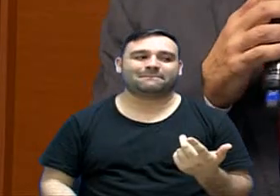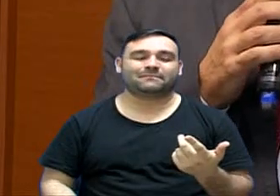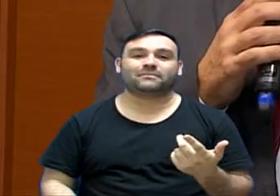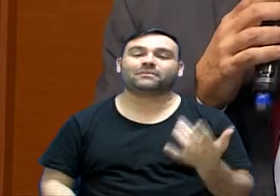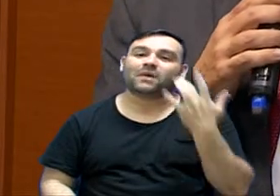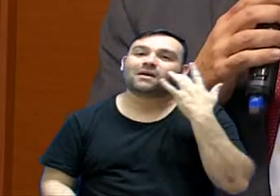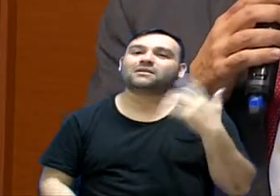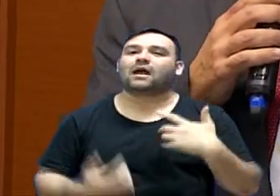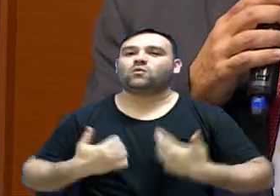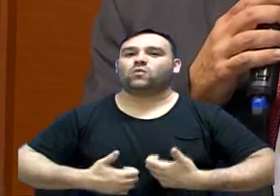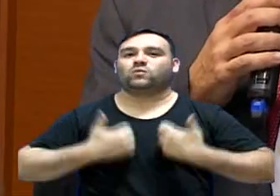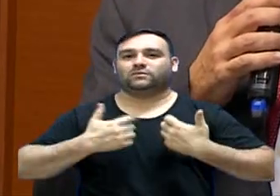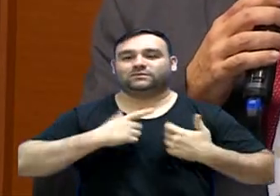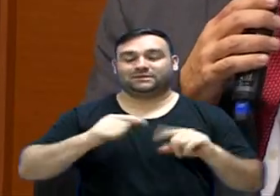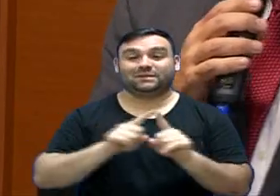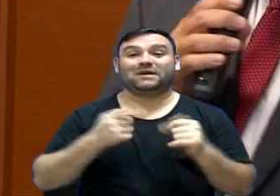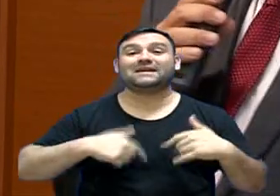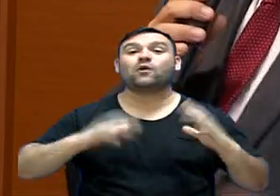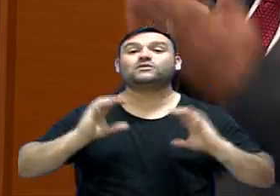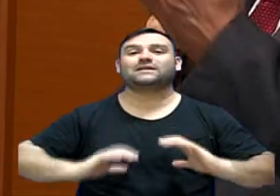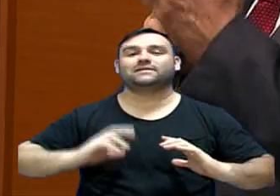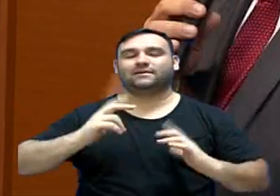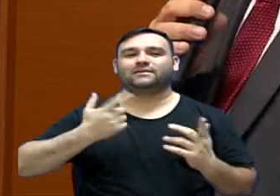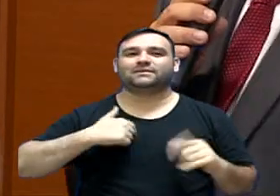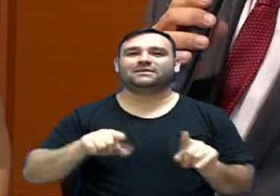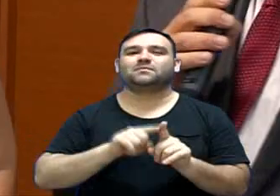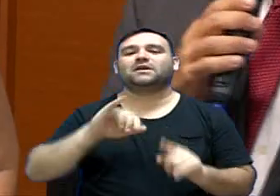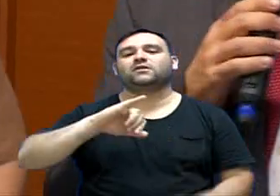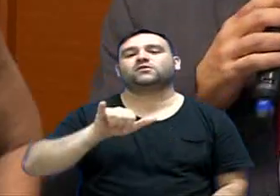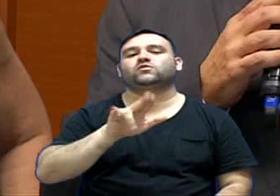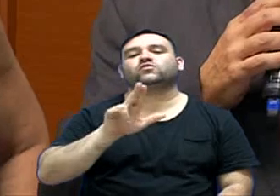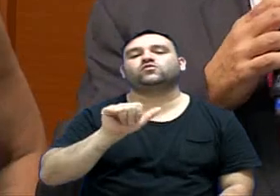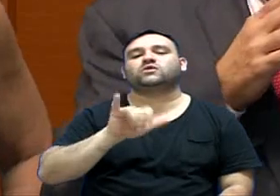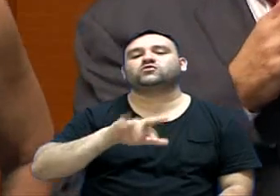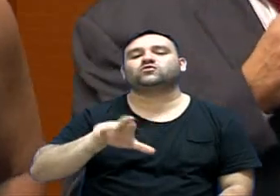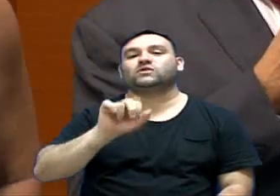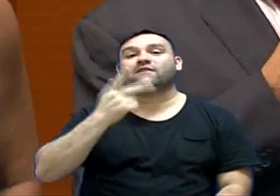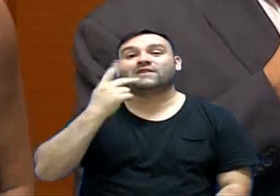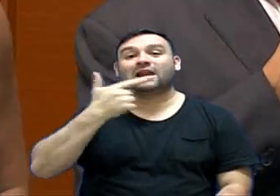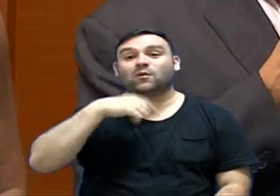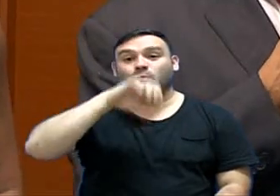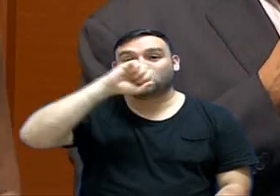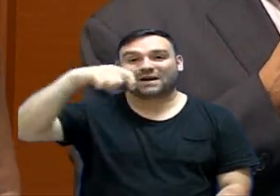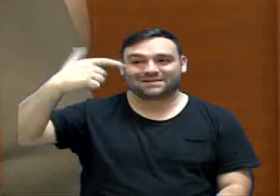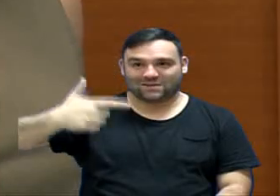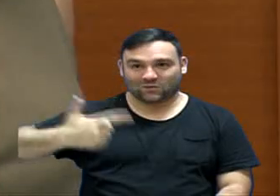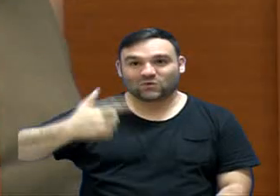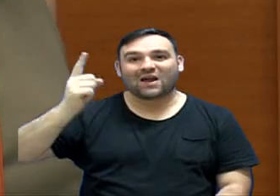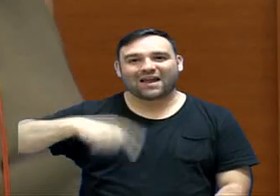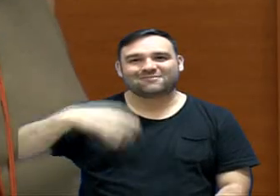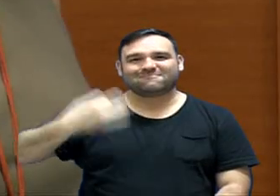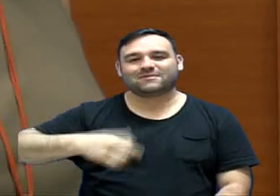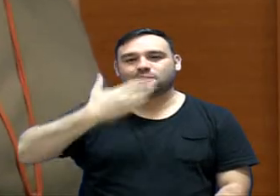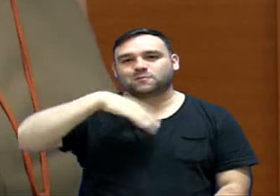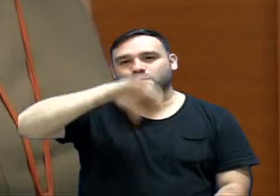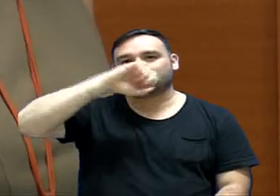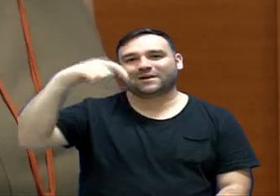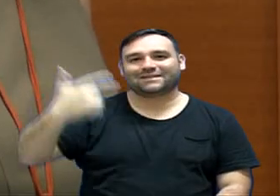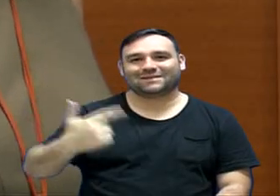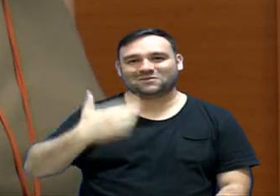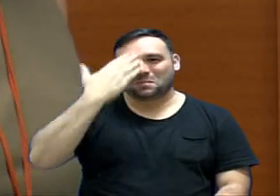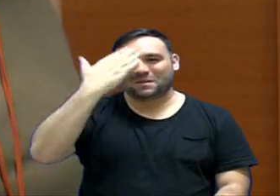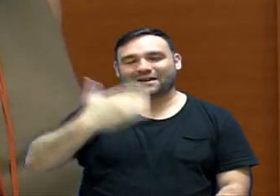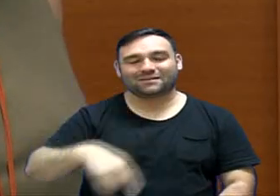acho que assim, é minha honra de ser cidadão. Junto com o Jajura, que você falou que é meu... Que eu falei que é meu segundo pai, com certeza é meu segundo pai.